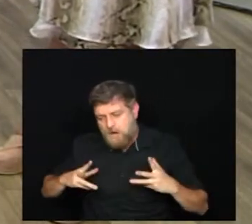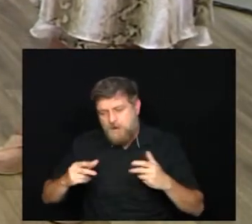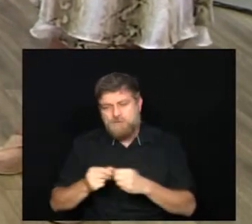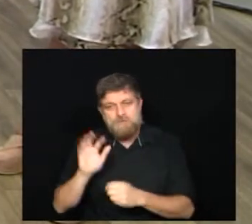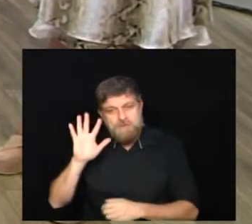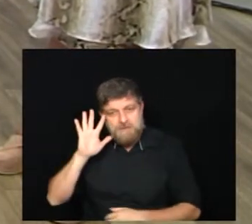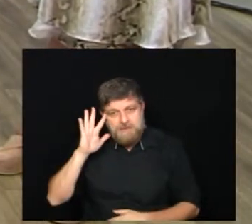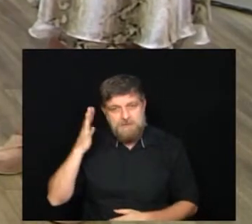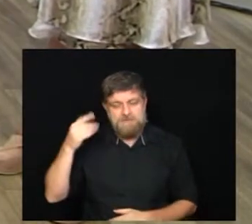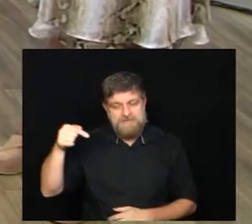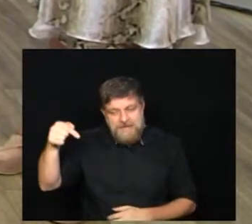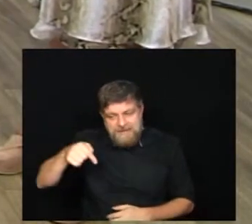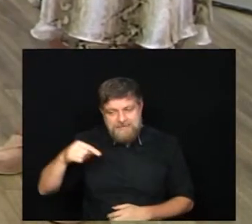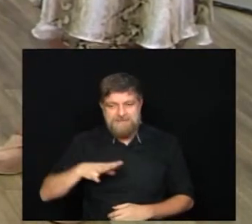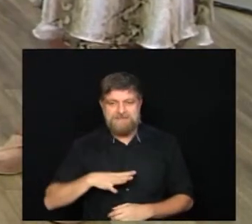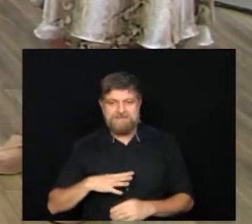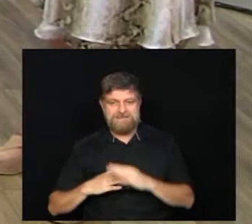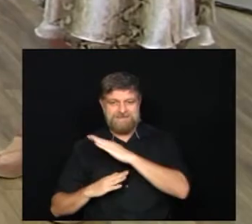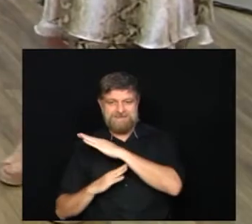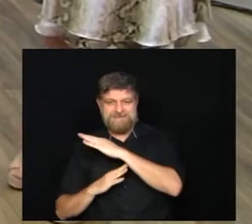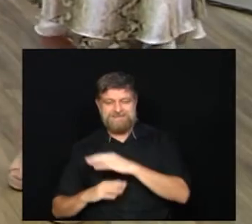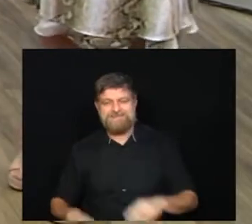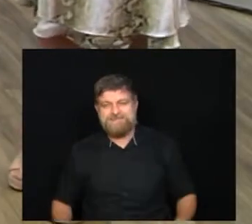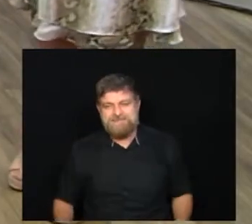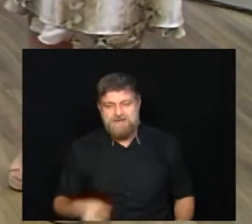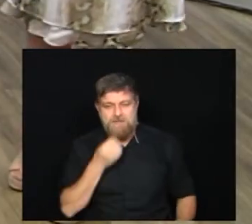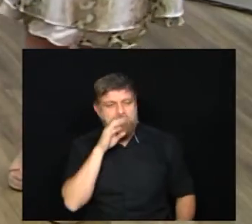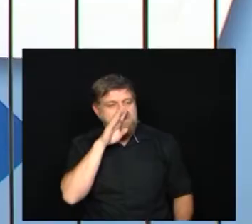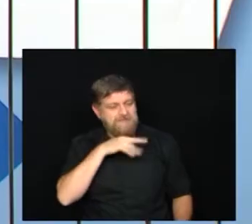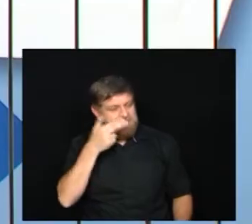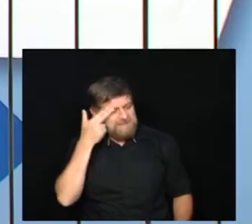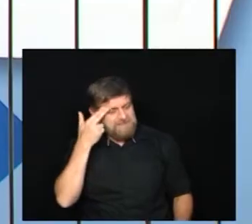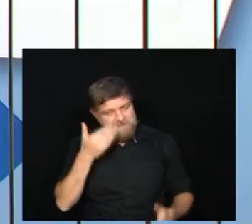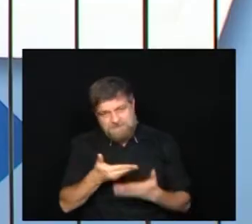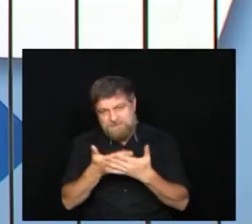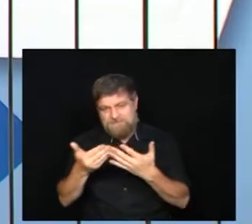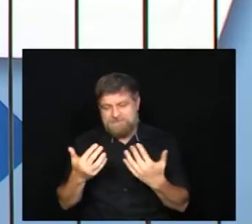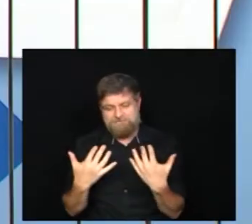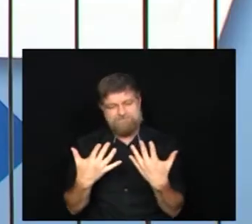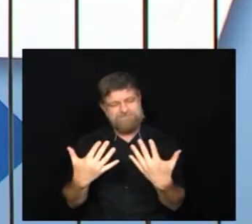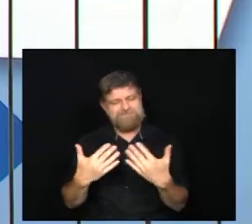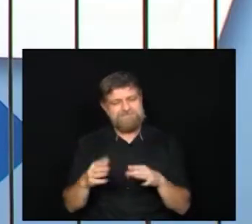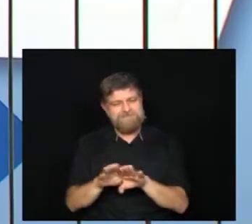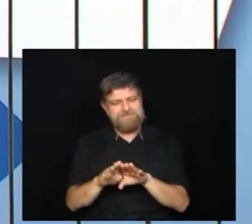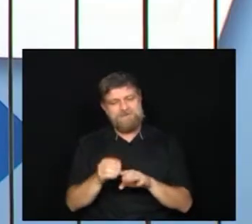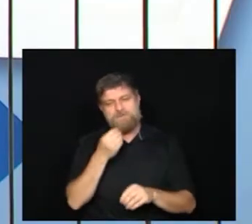acontece aqui na Câmara de Campinas. Uma boa tarde, Gabriel, e boa tarde para você aí de casa também.